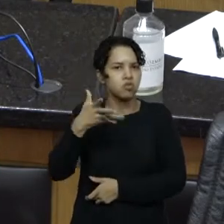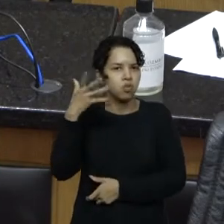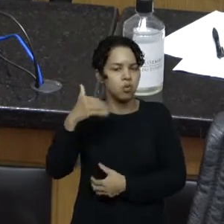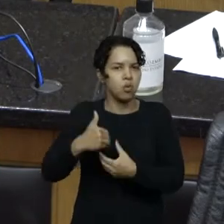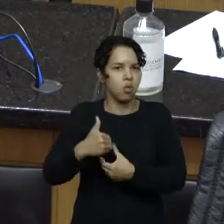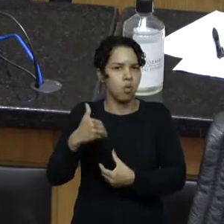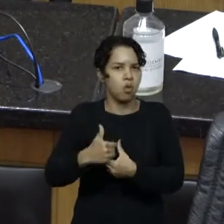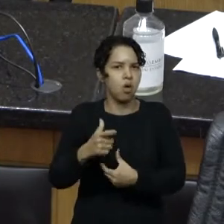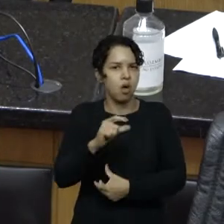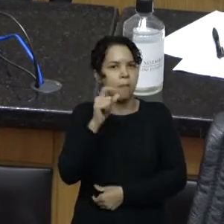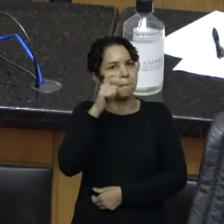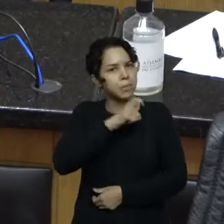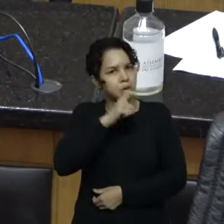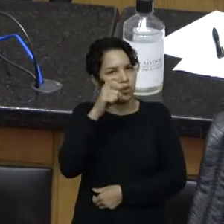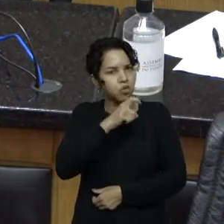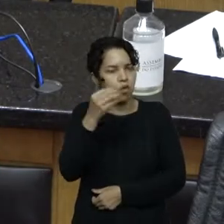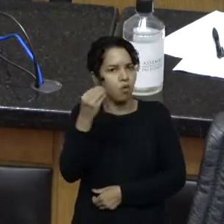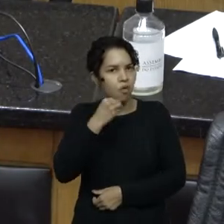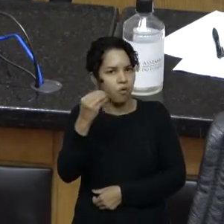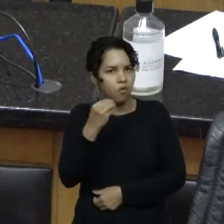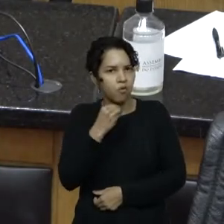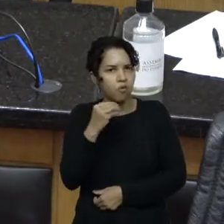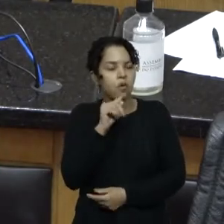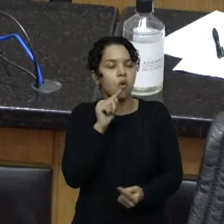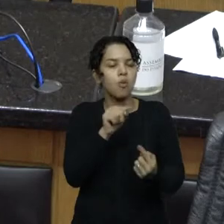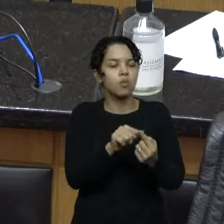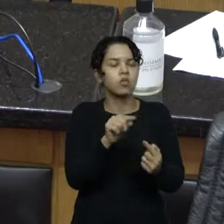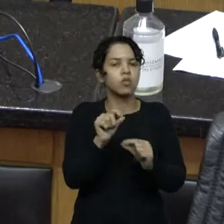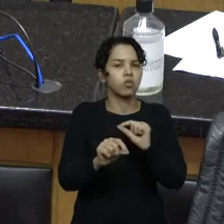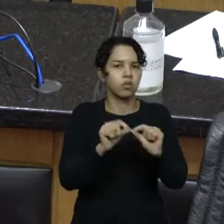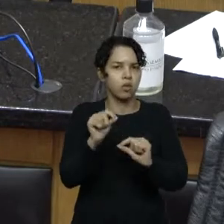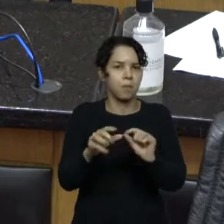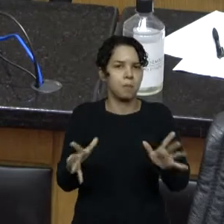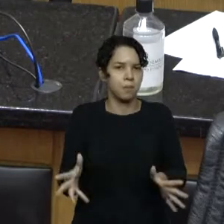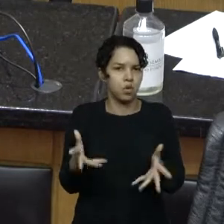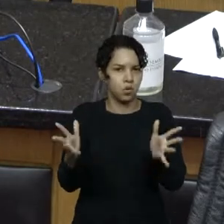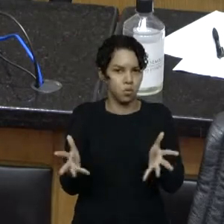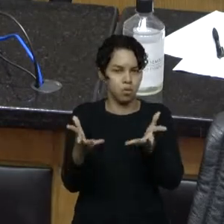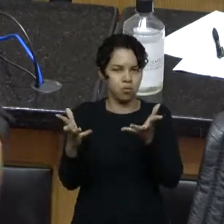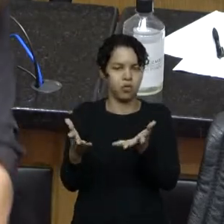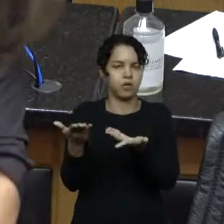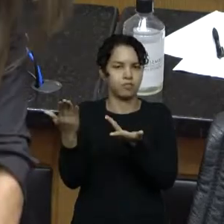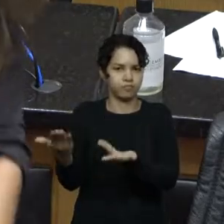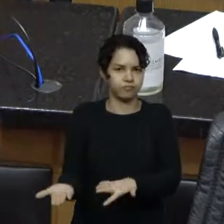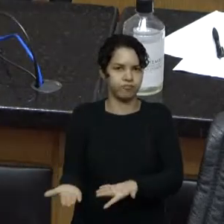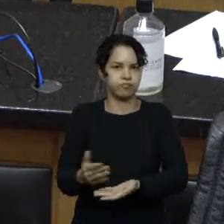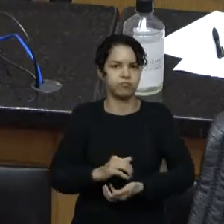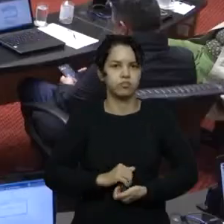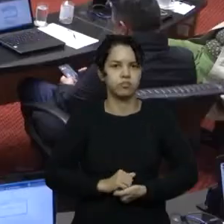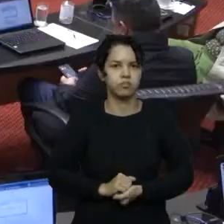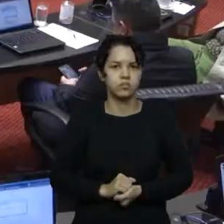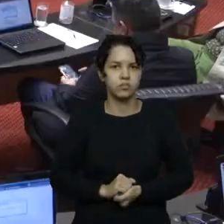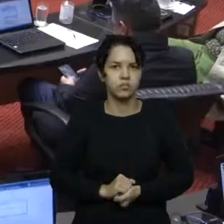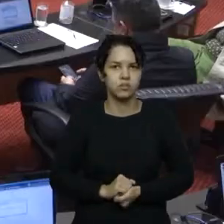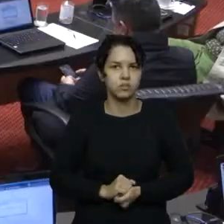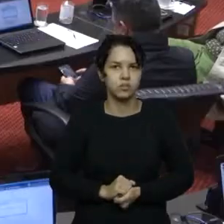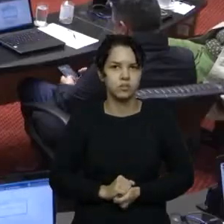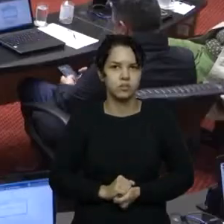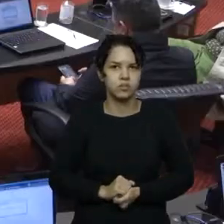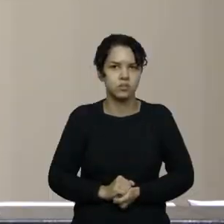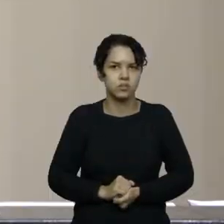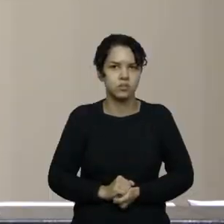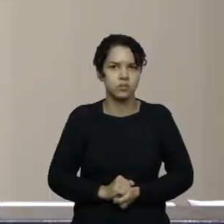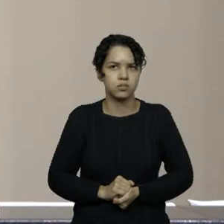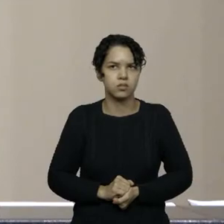mentiroso frágil que tem um único Objetivo promover alguns e do a